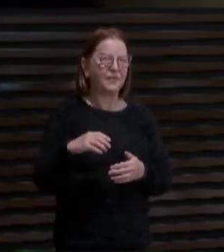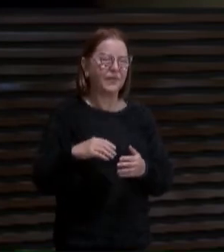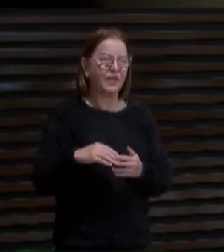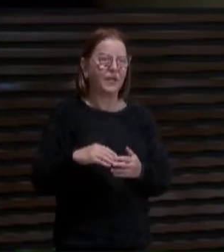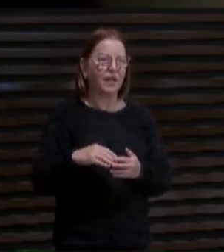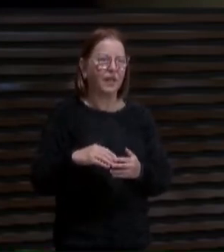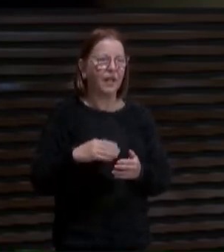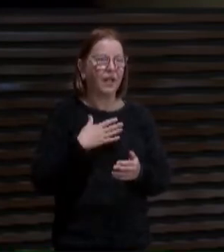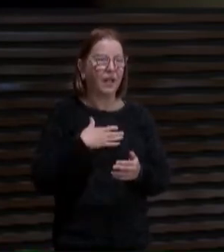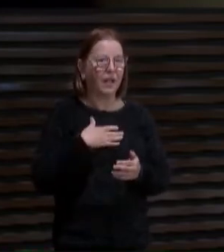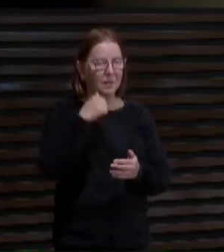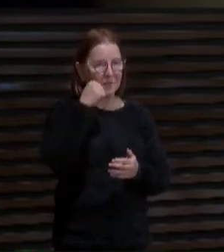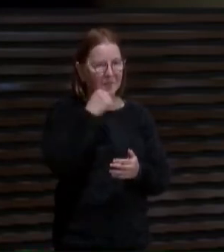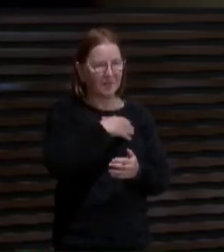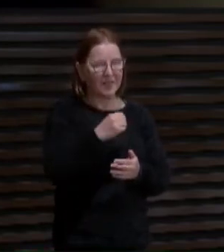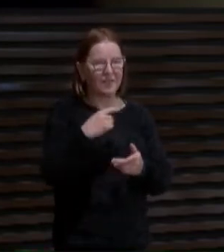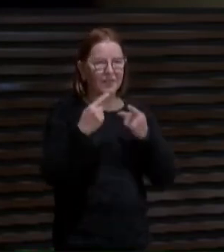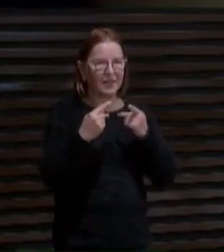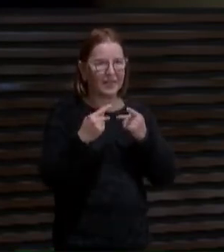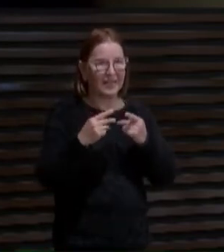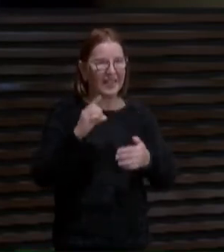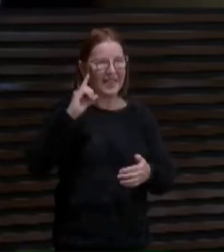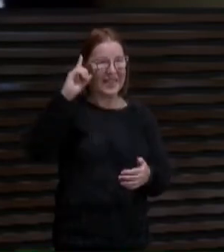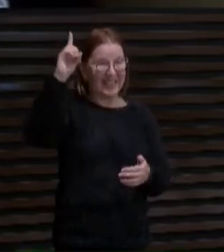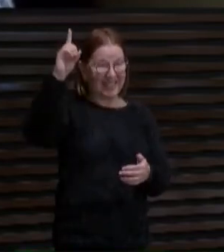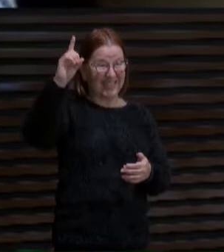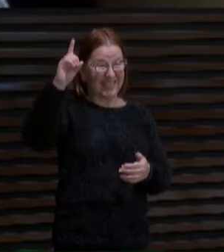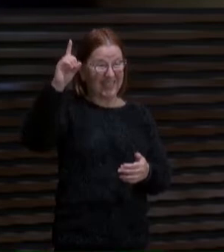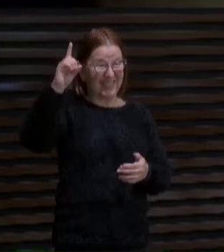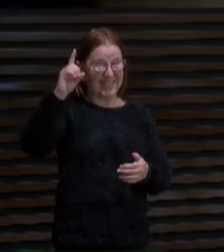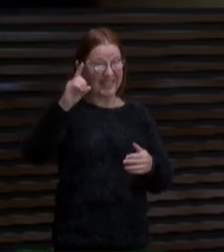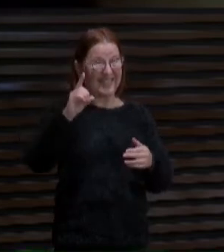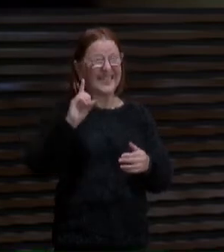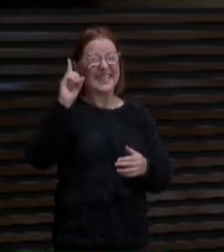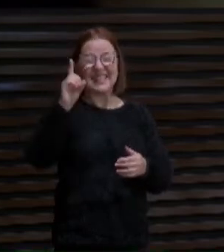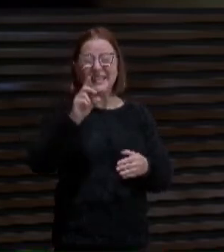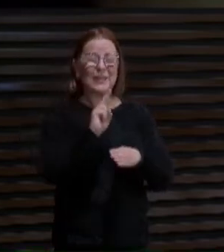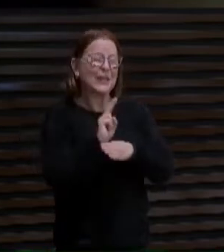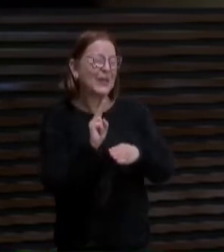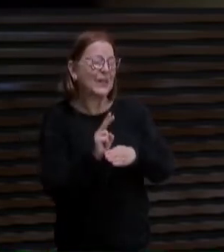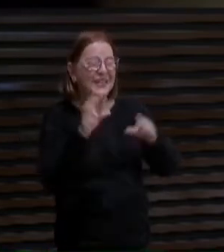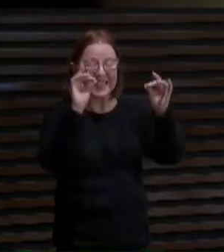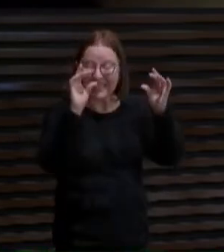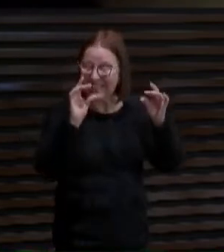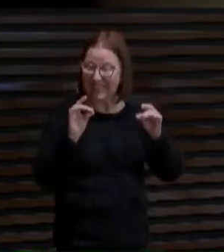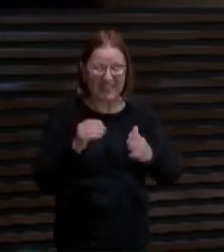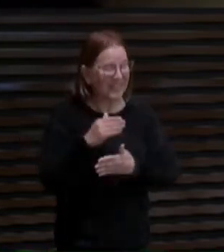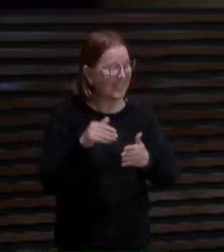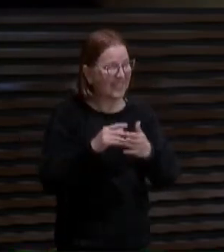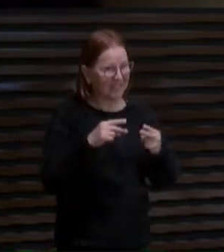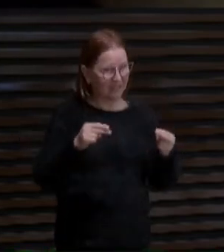ela falando como Deus é um Deus de detalhes como Deus cuida de todas as coisas o meu Deus